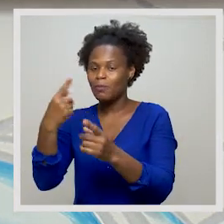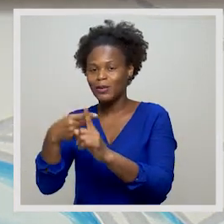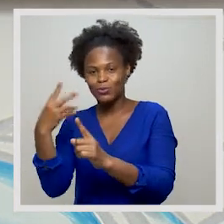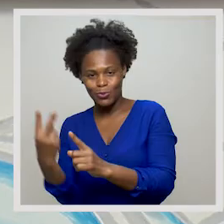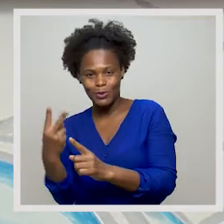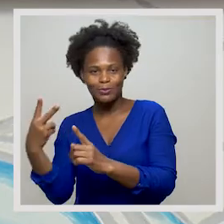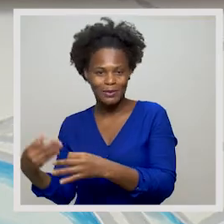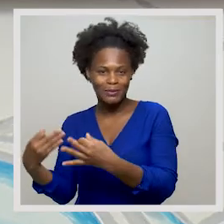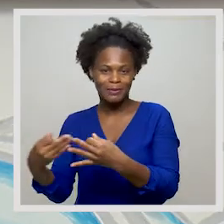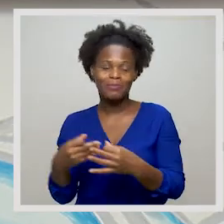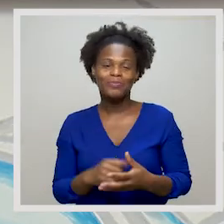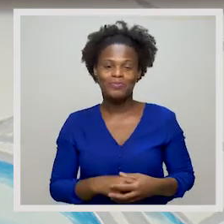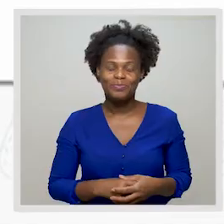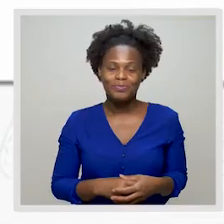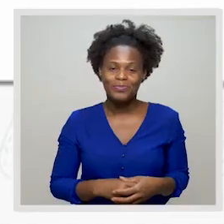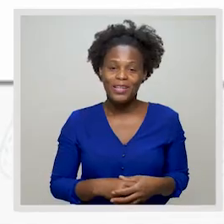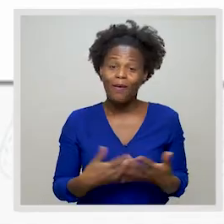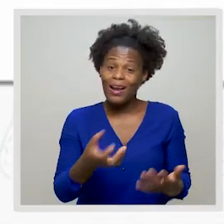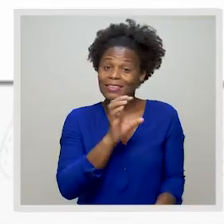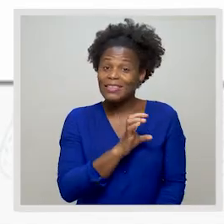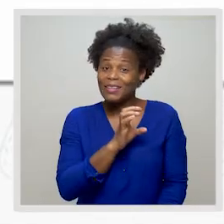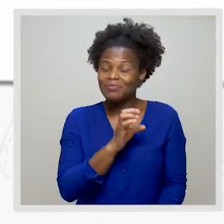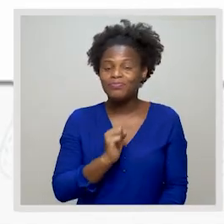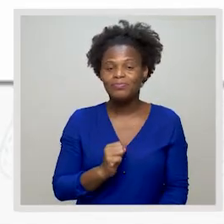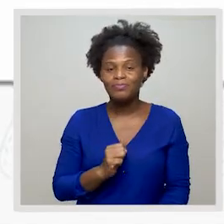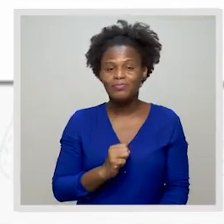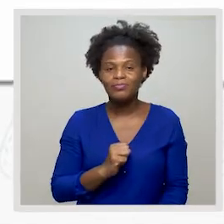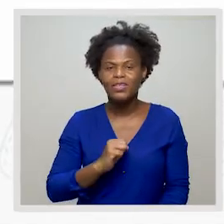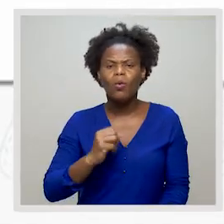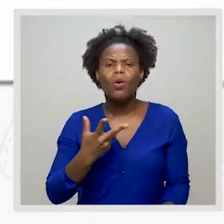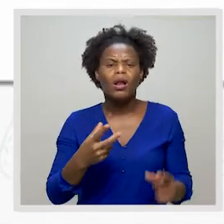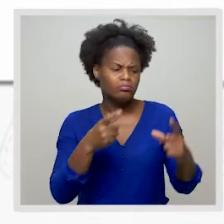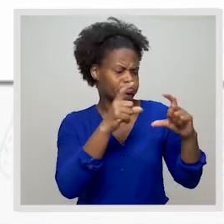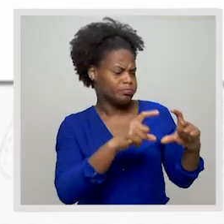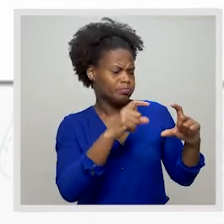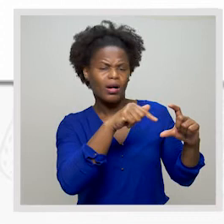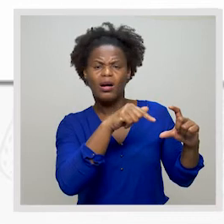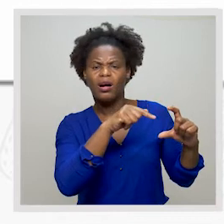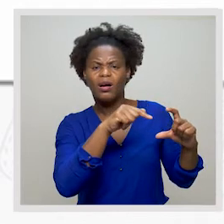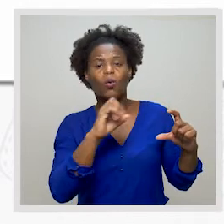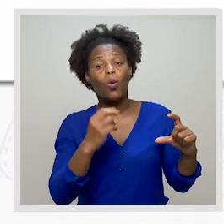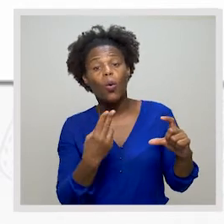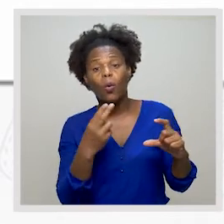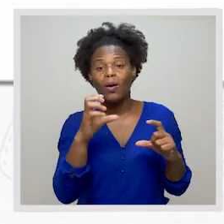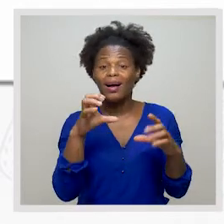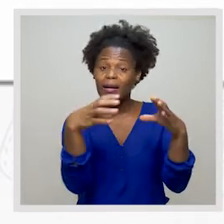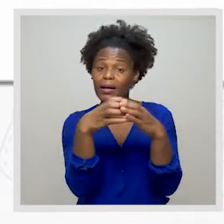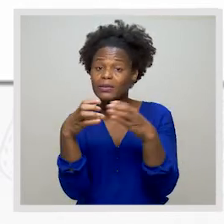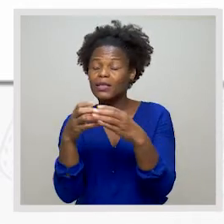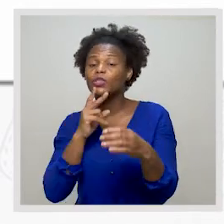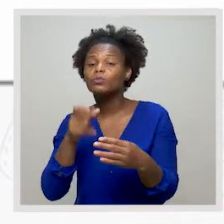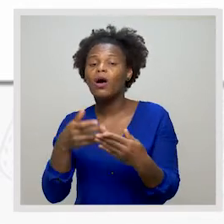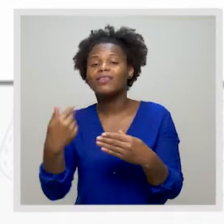Então a amplitude é 2. C. Em que intervalo ou classe se encontra